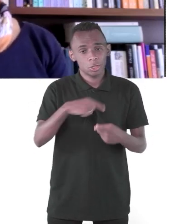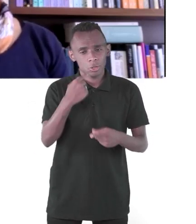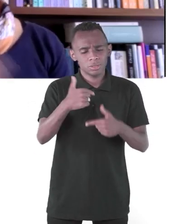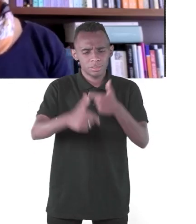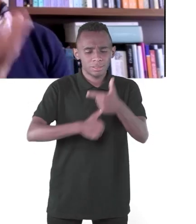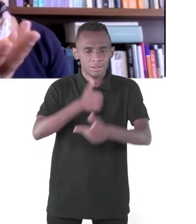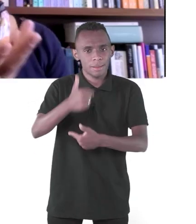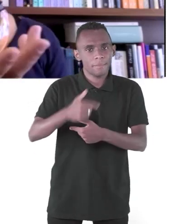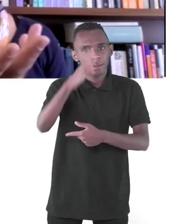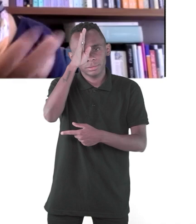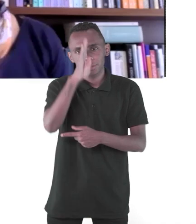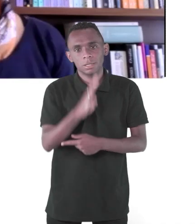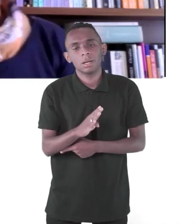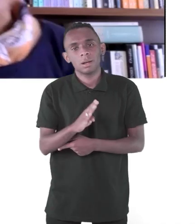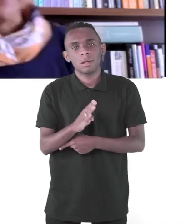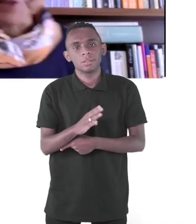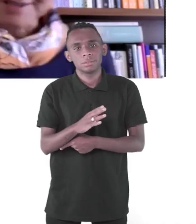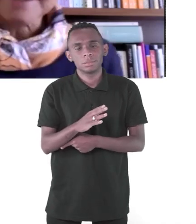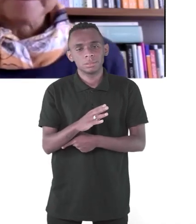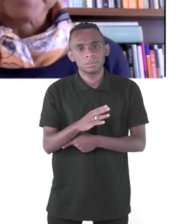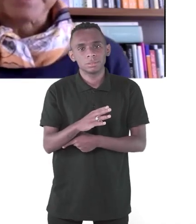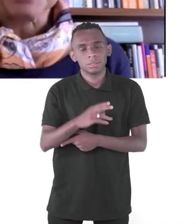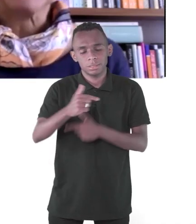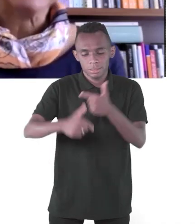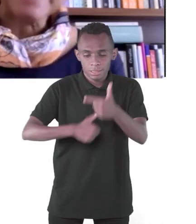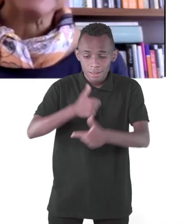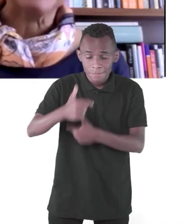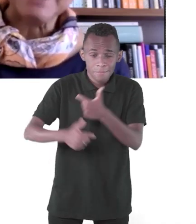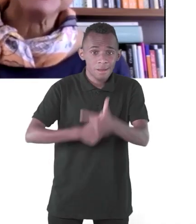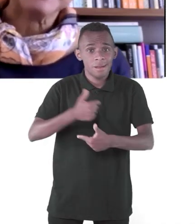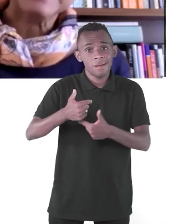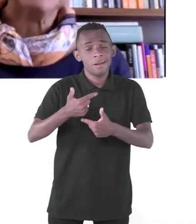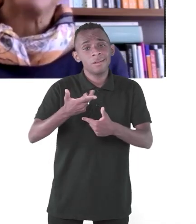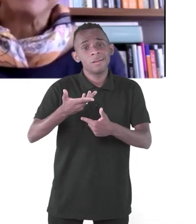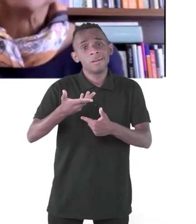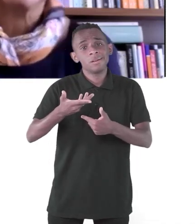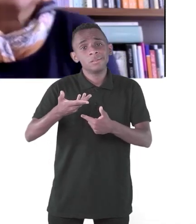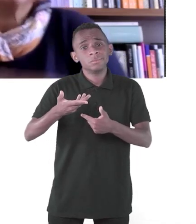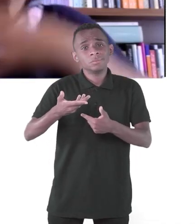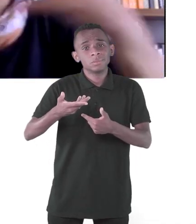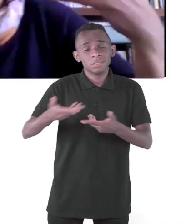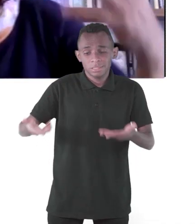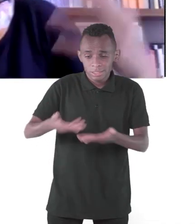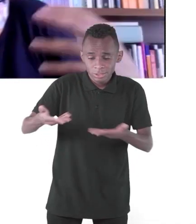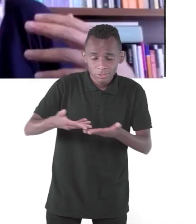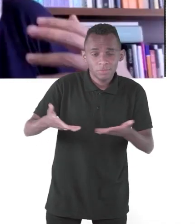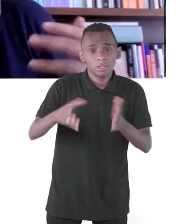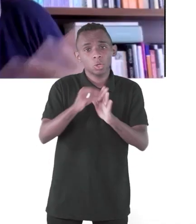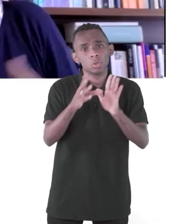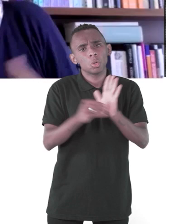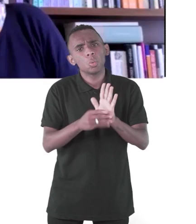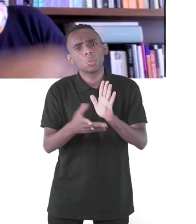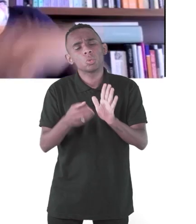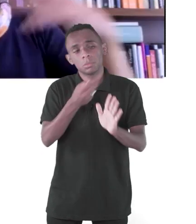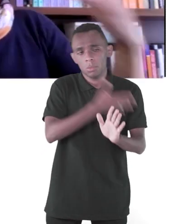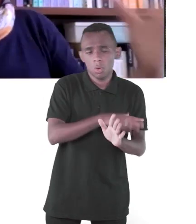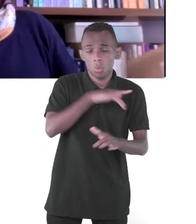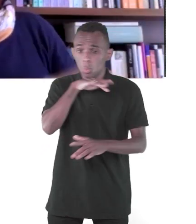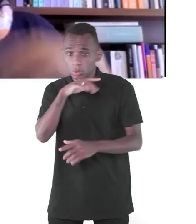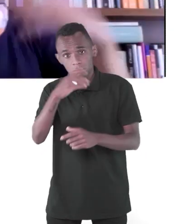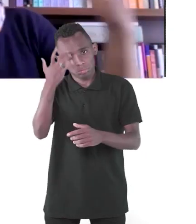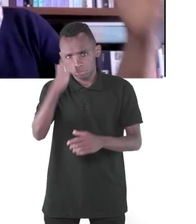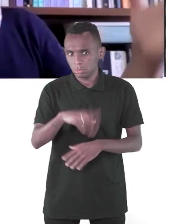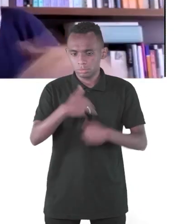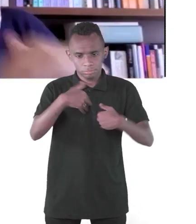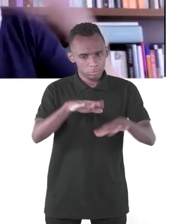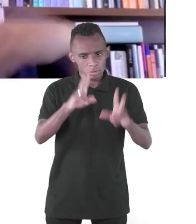tem isso, a gente trabalha de graça para as redes. A gente trabalha de graça gerando conteúdo, bom